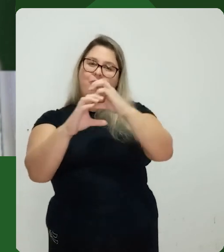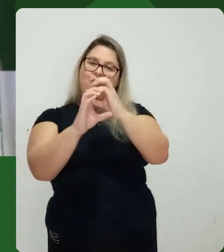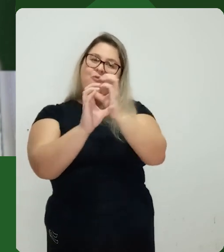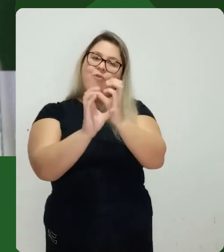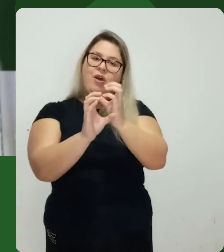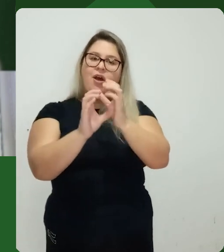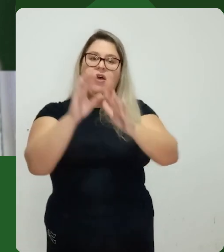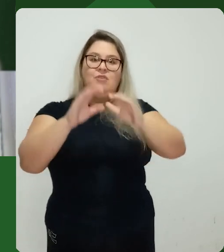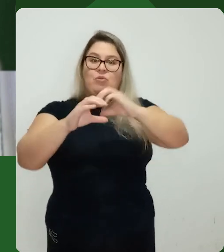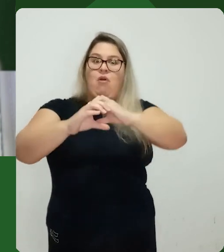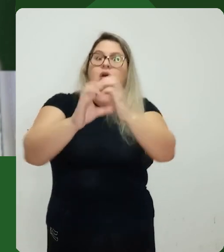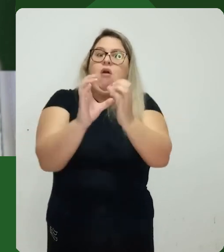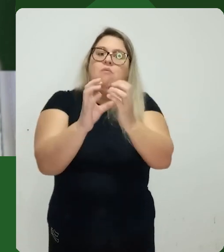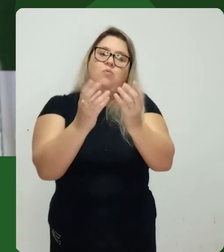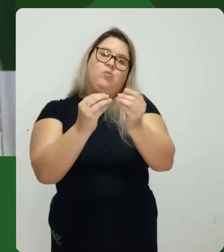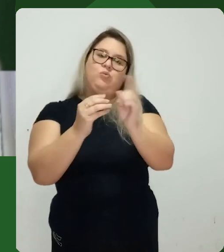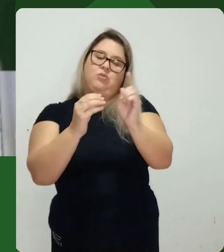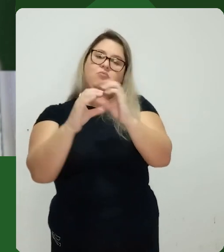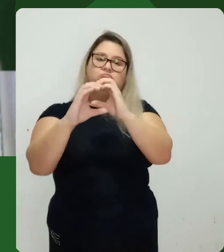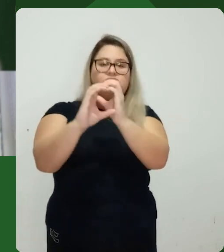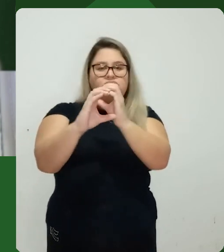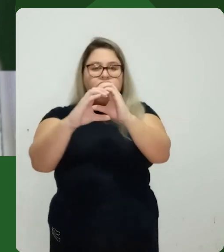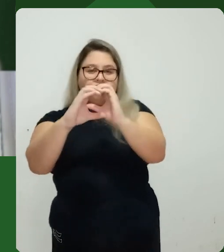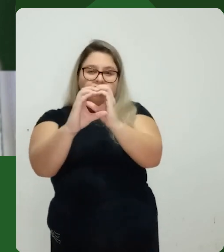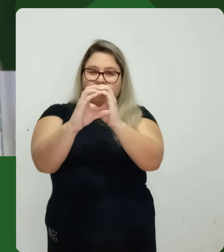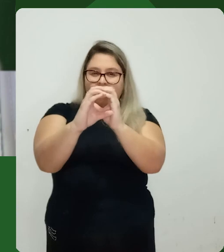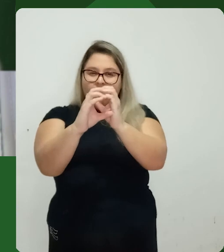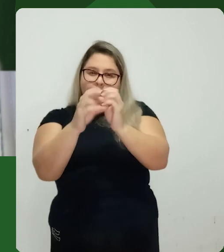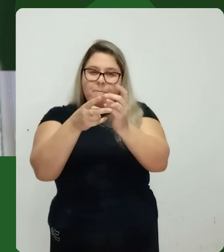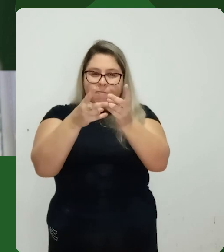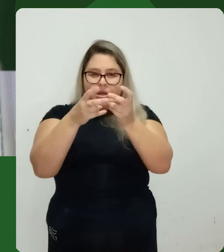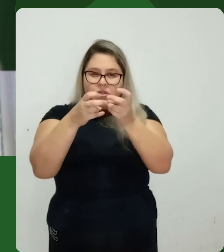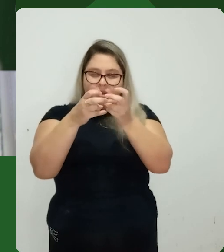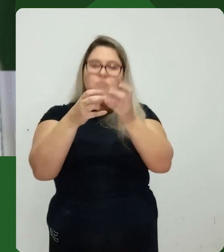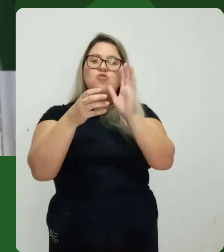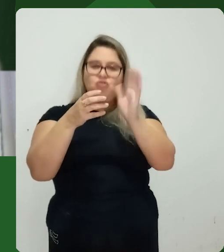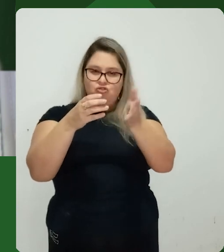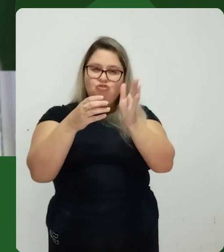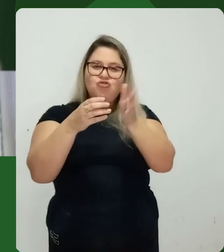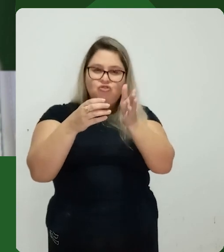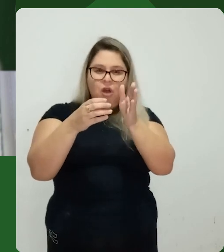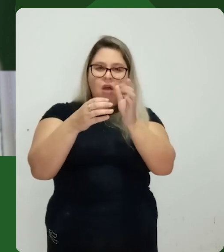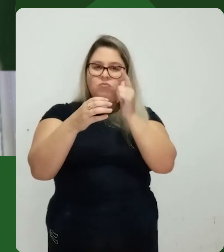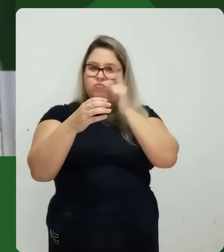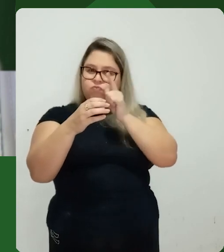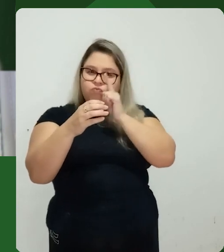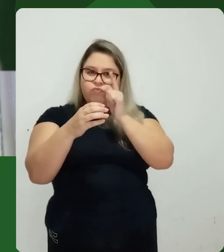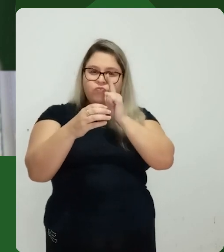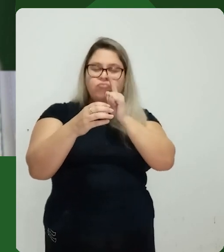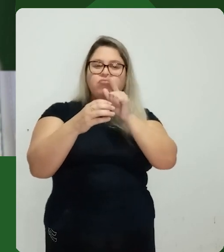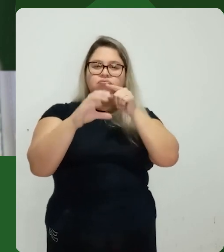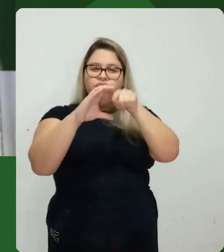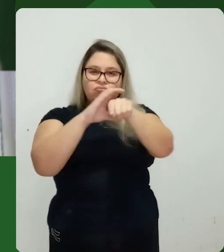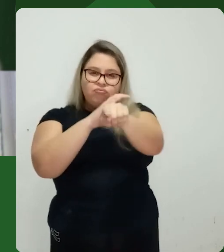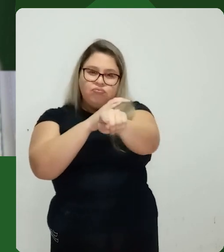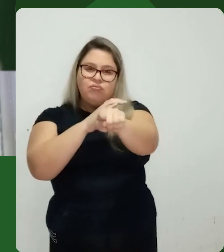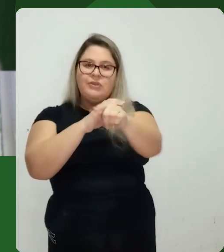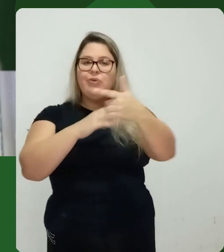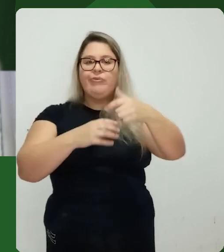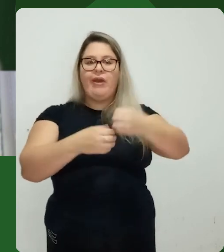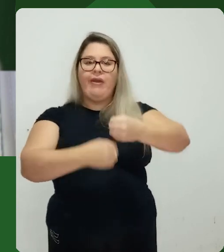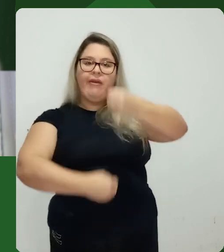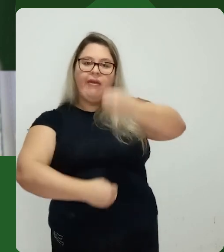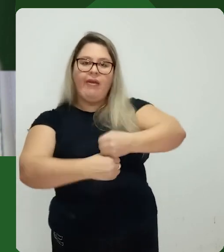abrir e que funciona para sua fotografia, porque às vezes você precisa ter uma exposição, uma profundidade de campo maior, então não dá para abrir demais também,